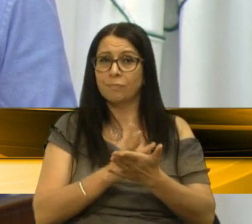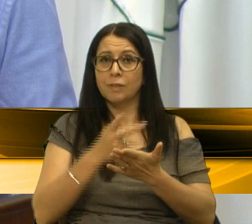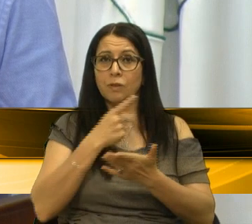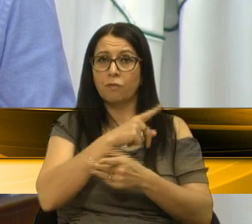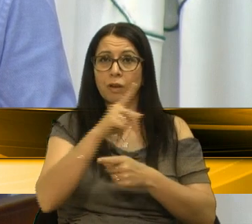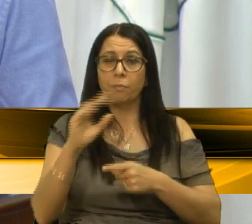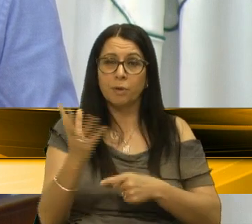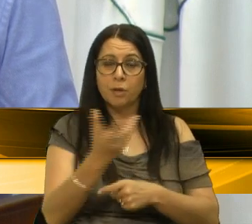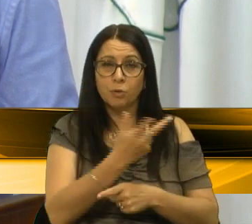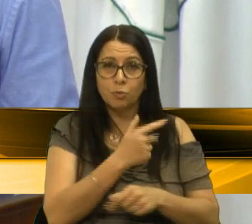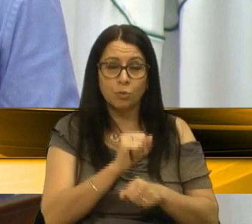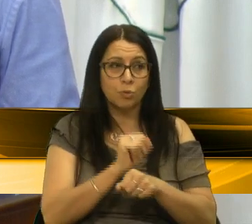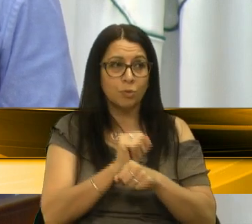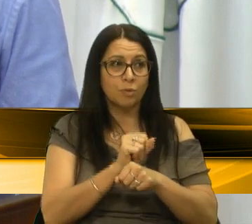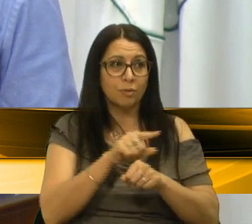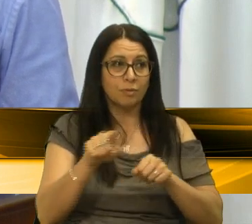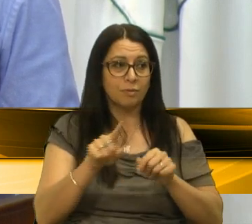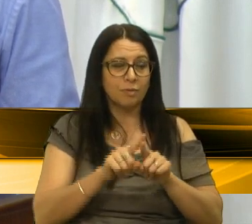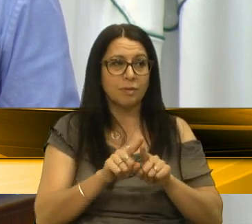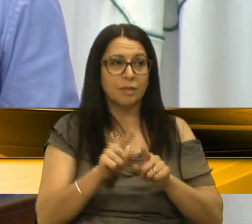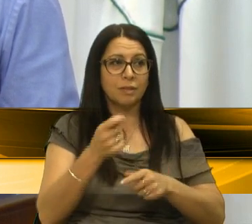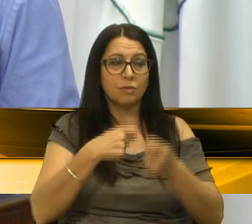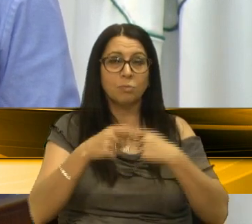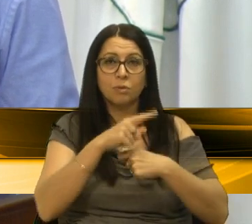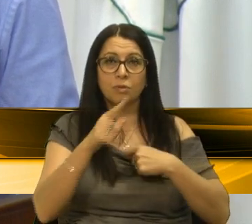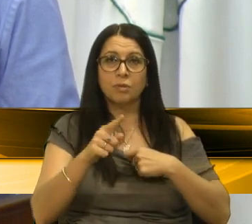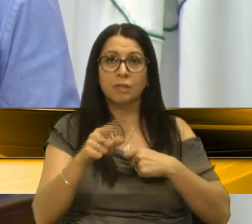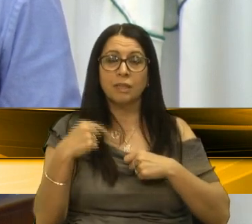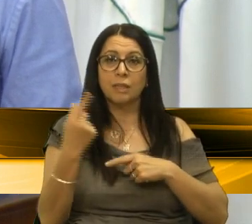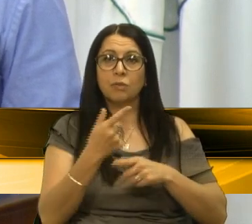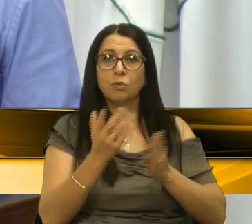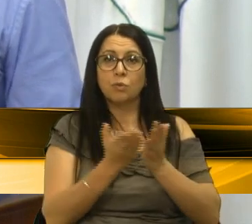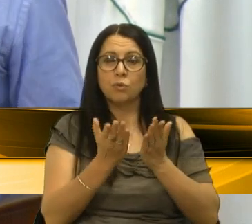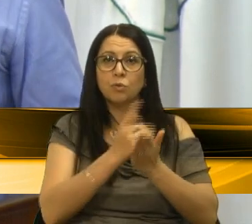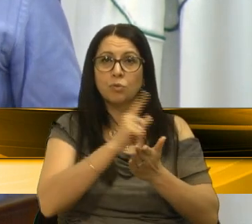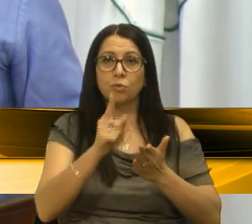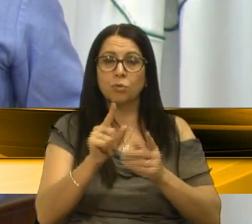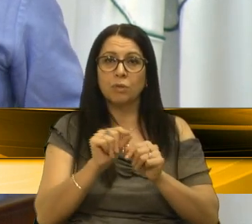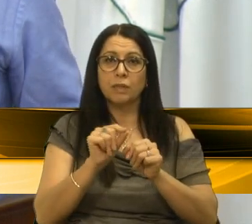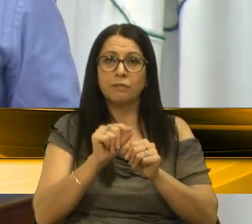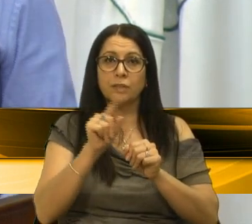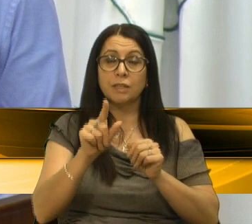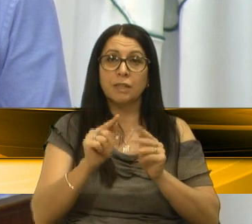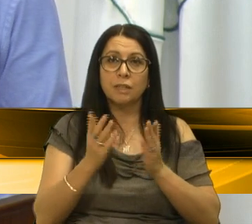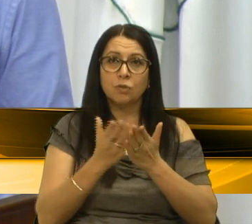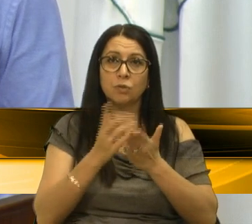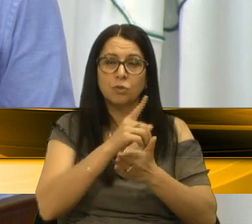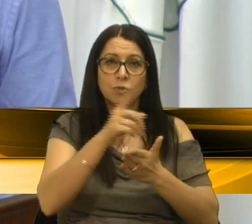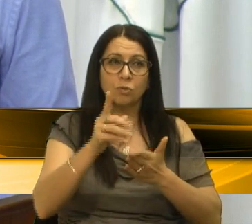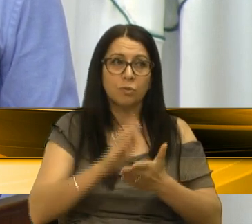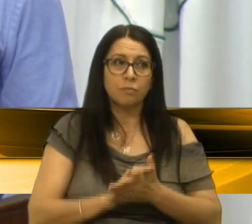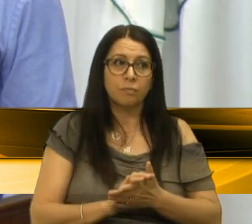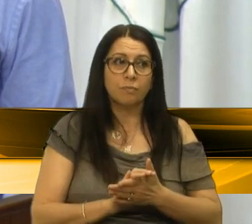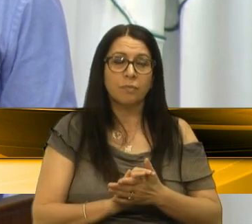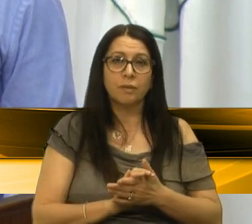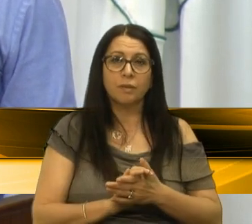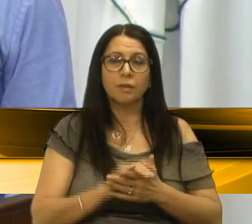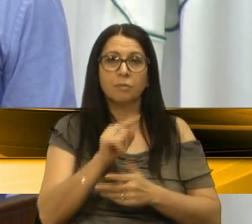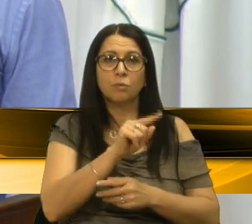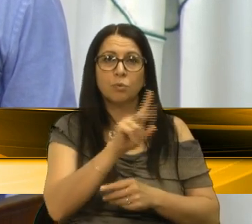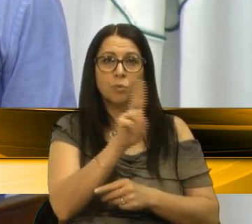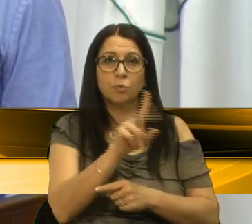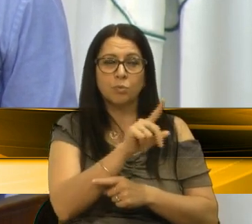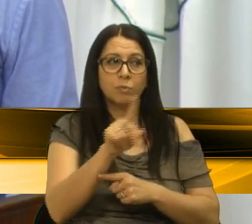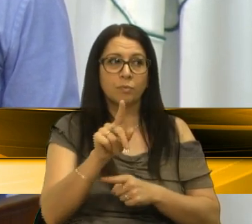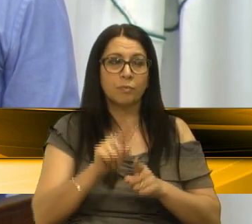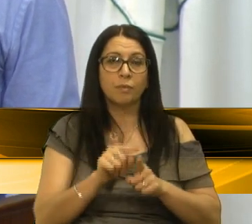tudo dessa administração é que está em estudo. Aquela situação está em estudo, até mesmo usaram isso para